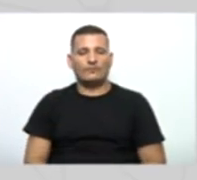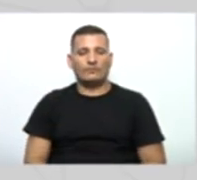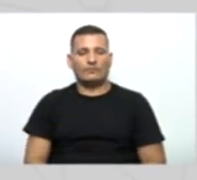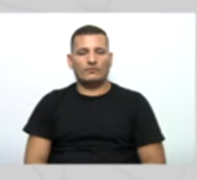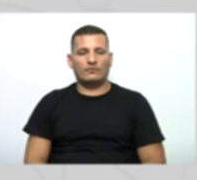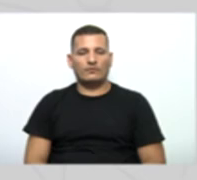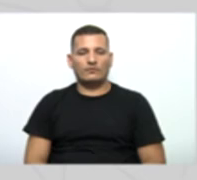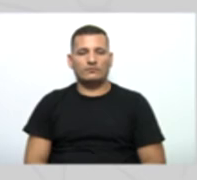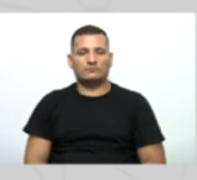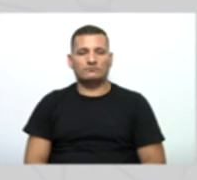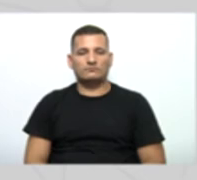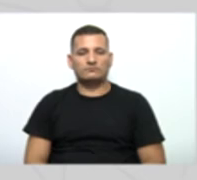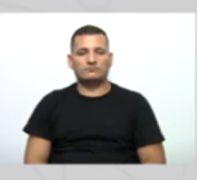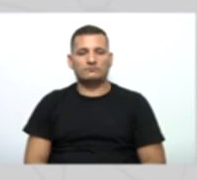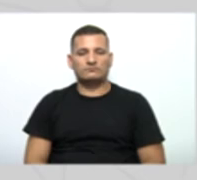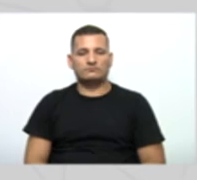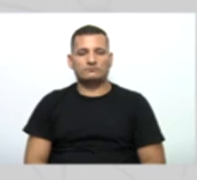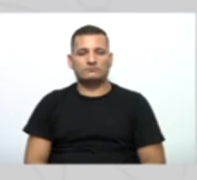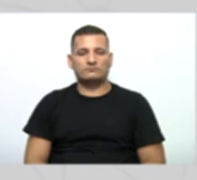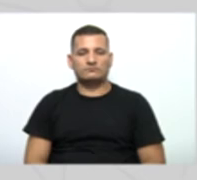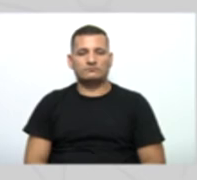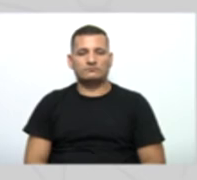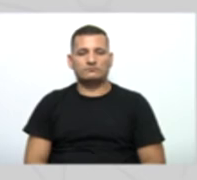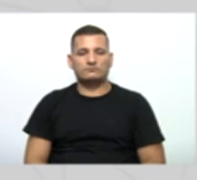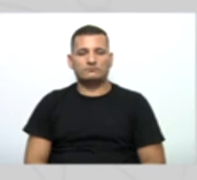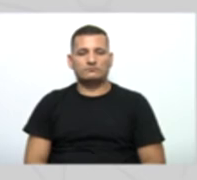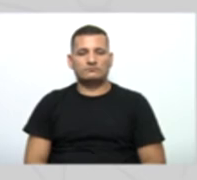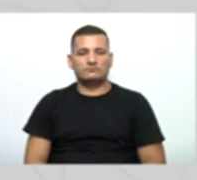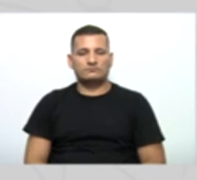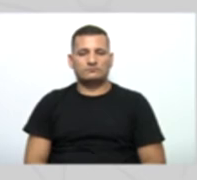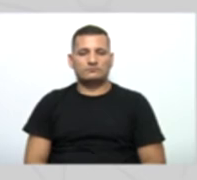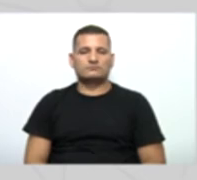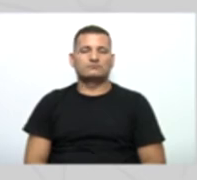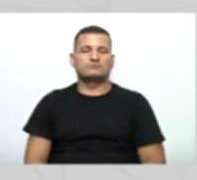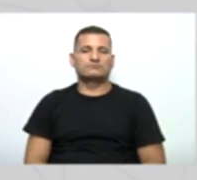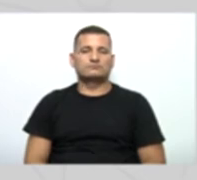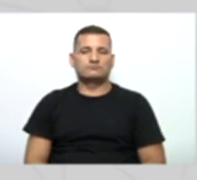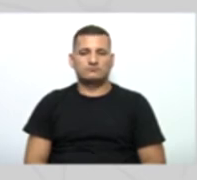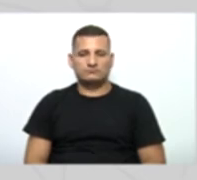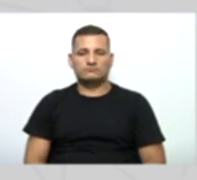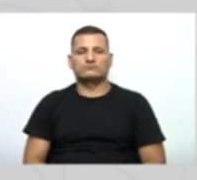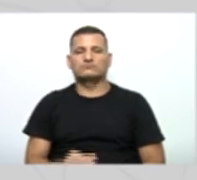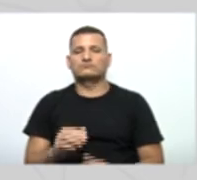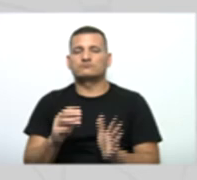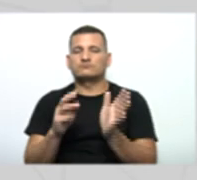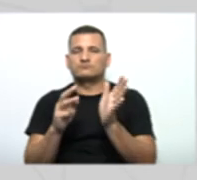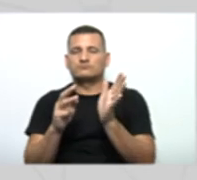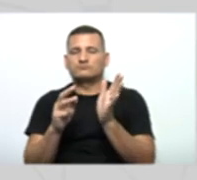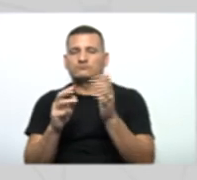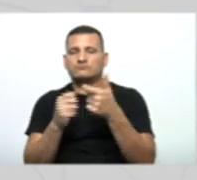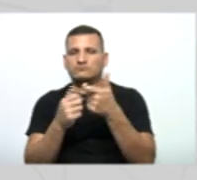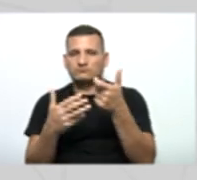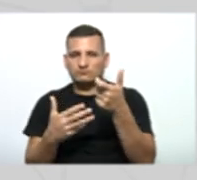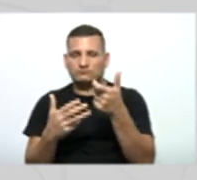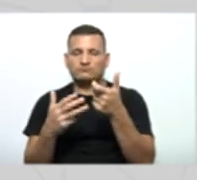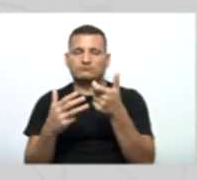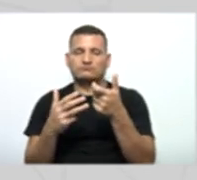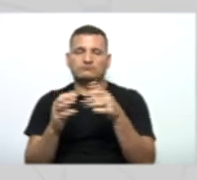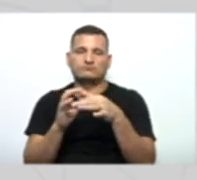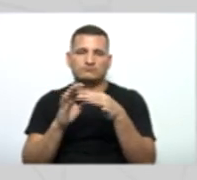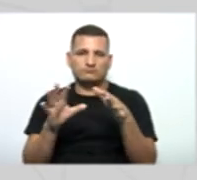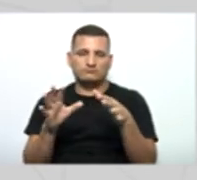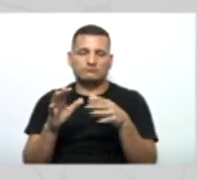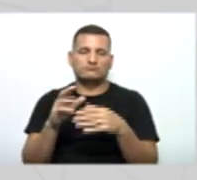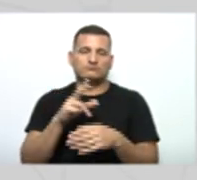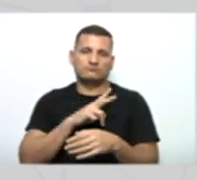para mostrar os atributos públicos, você ia dizer: os atributos a seguir são públicos, e ia mostrar quais eram os atributos. No método privado,